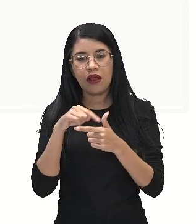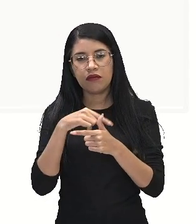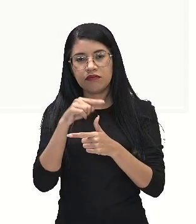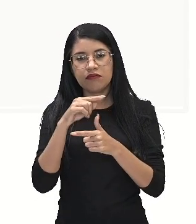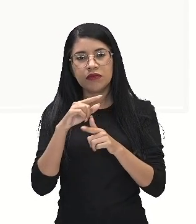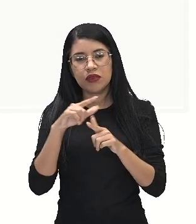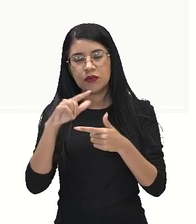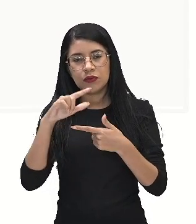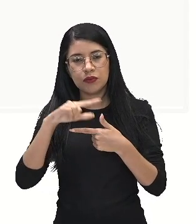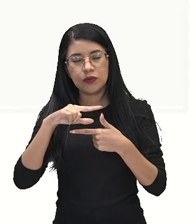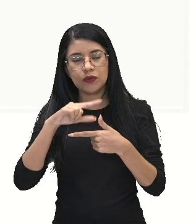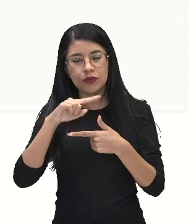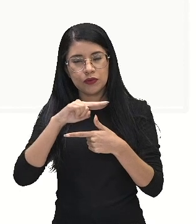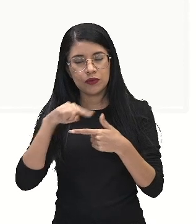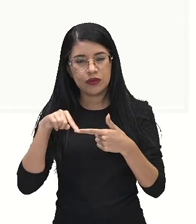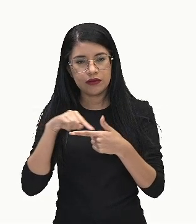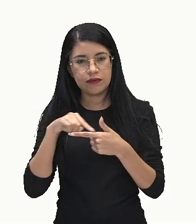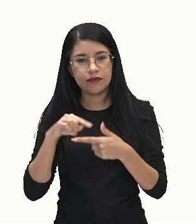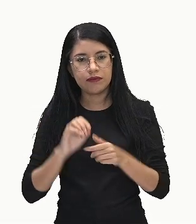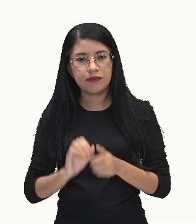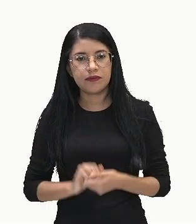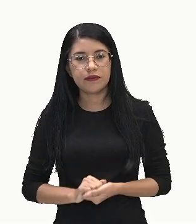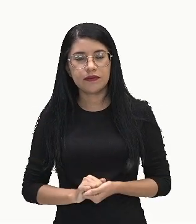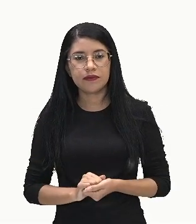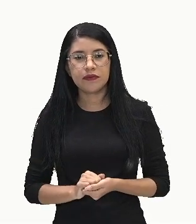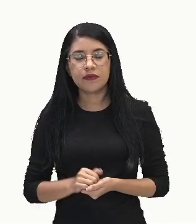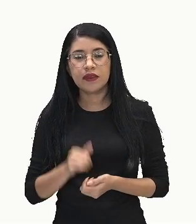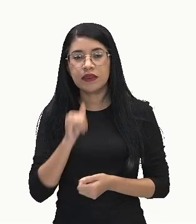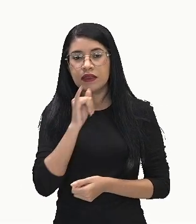qualquer. Vamos para a próxima agora?